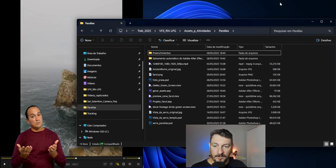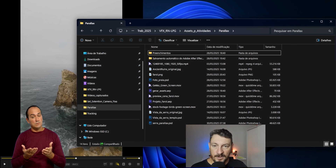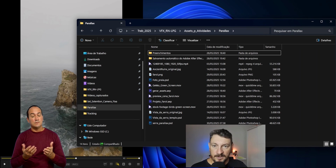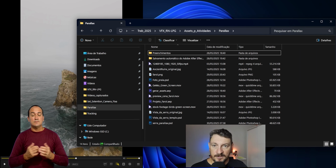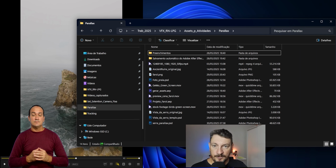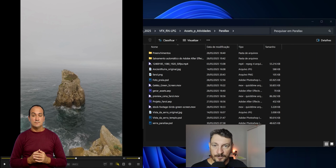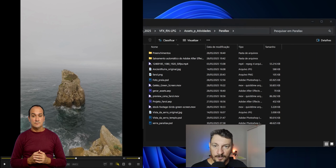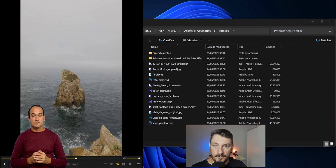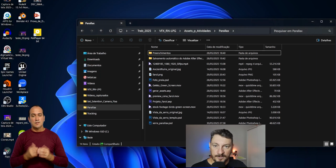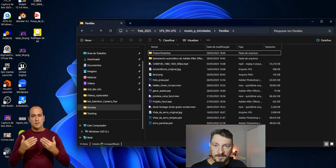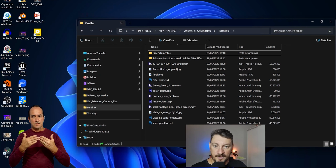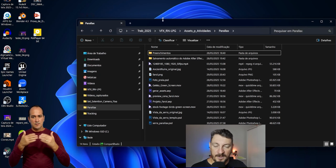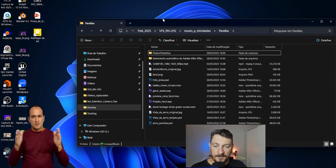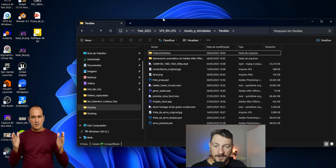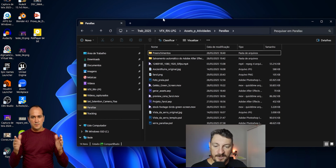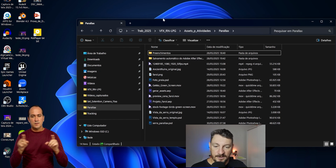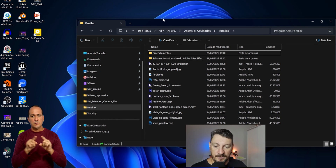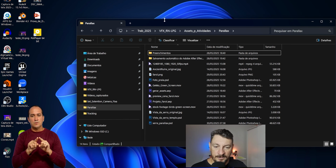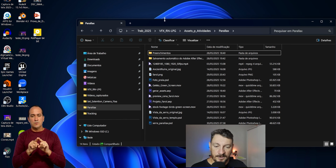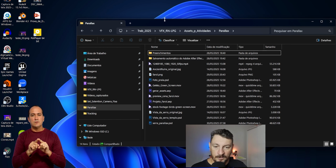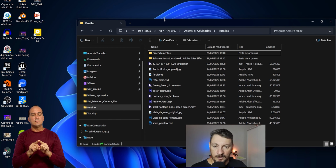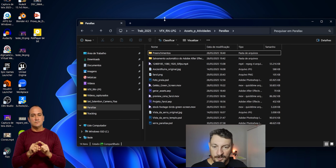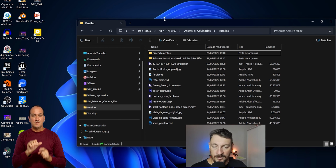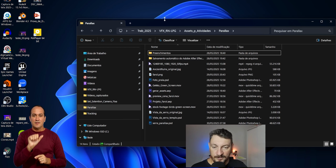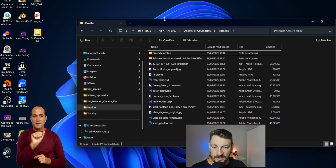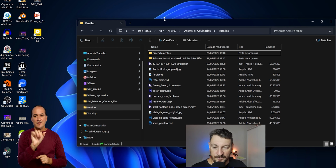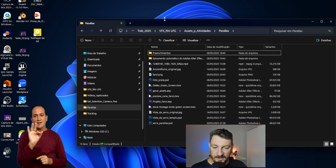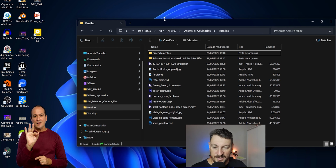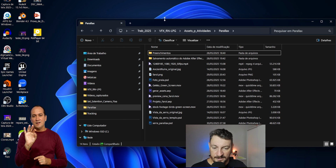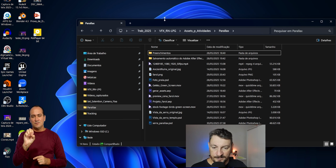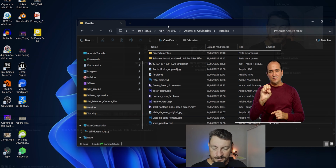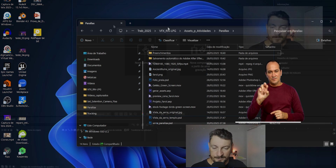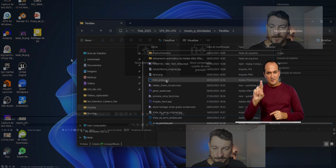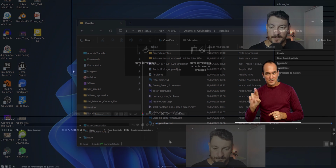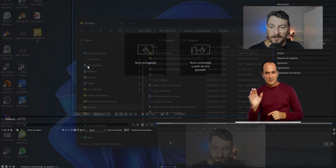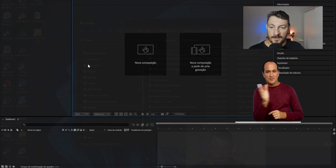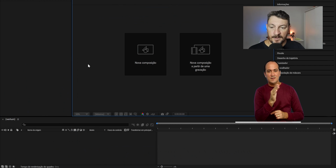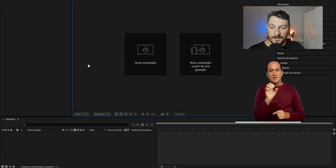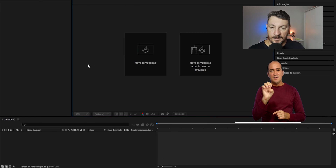E agora eu vou abrir então o nosso After Effects.